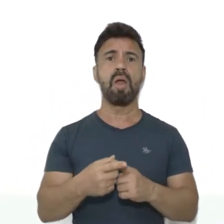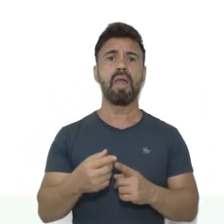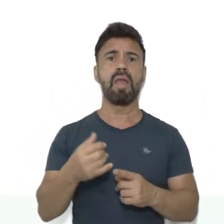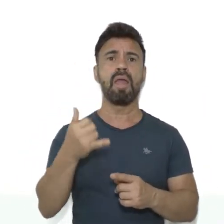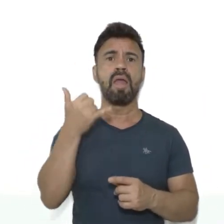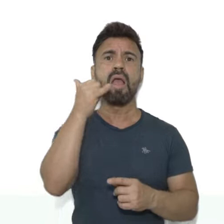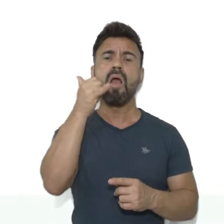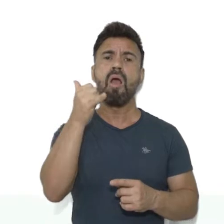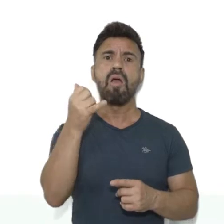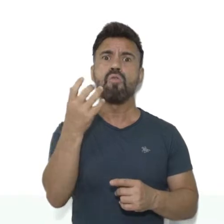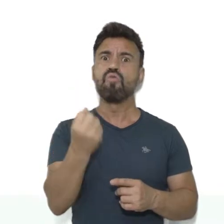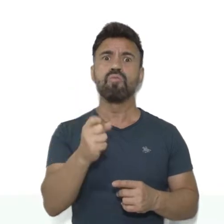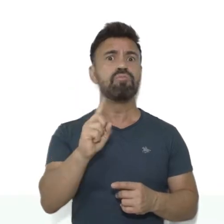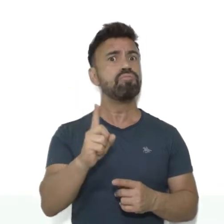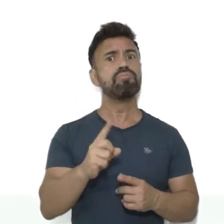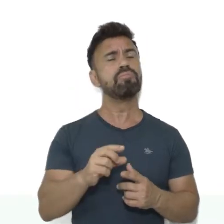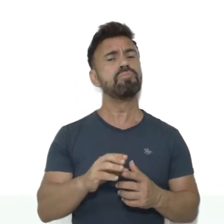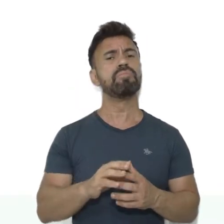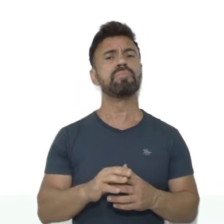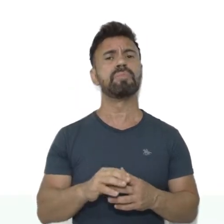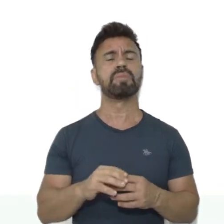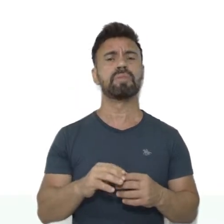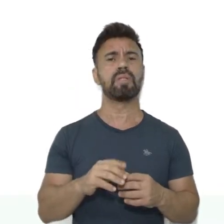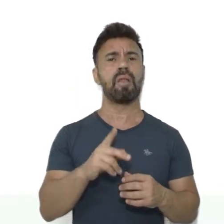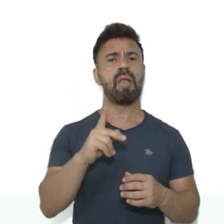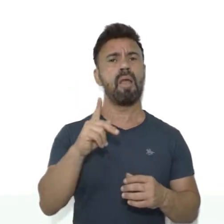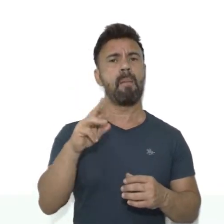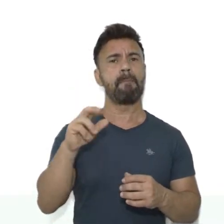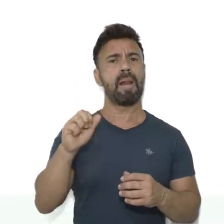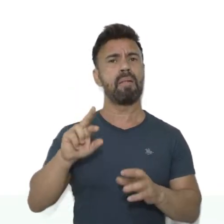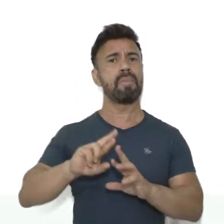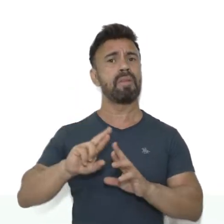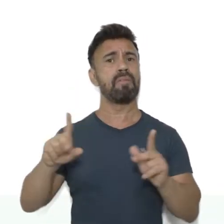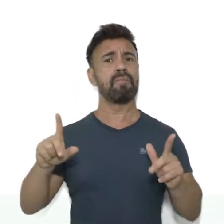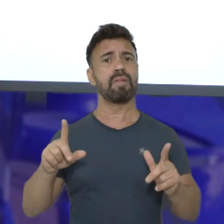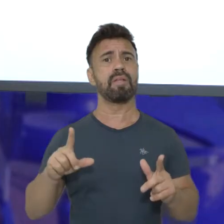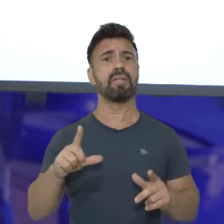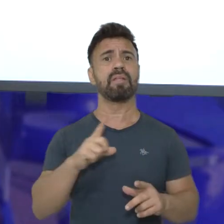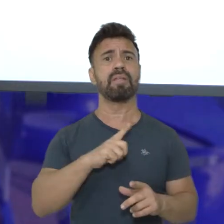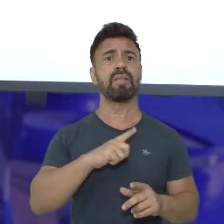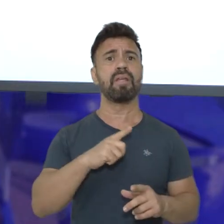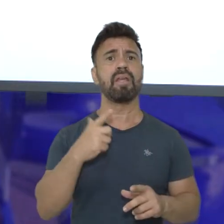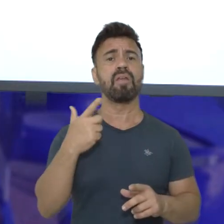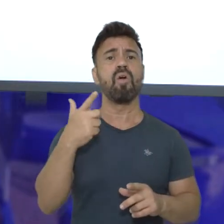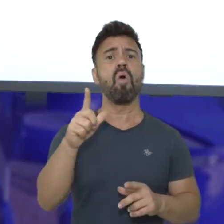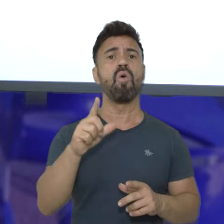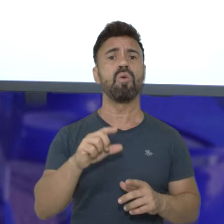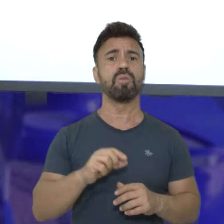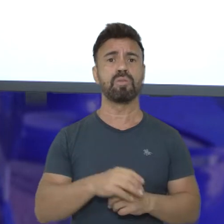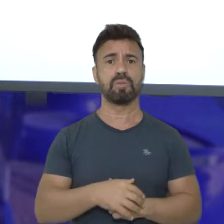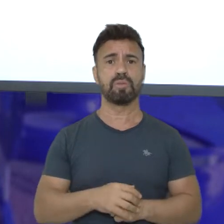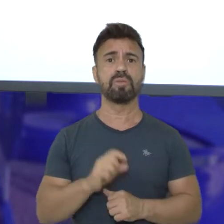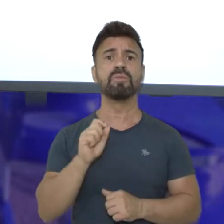tanta energia quanto as TVs de plasma. E tem outra questão